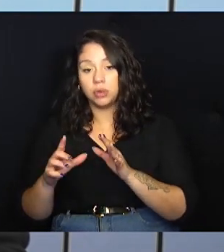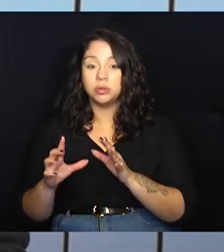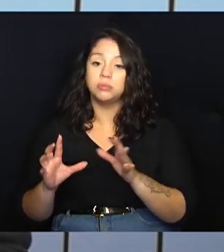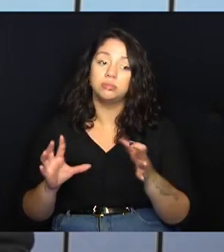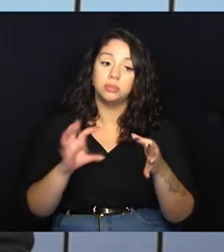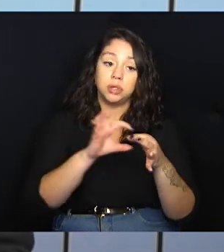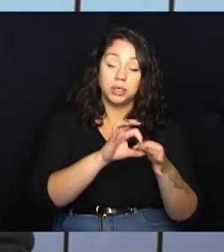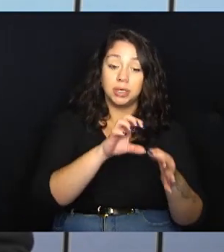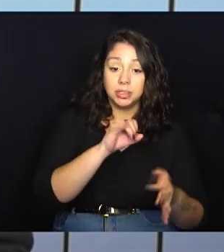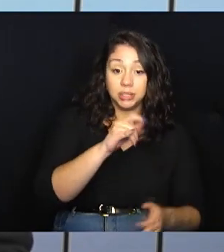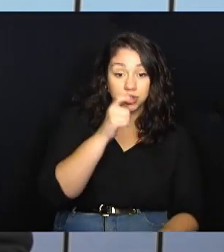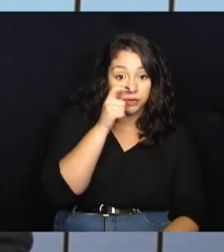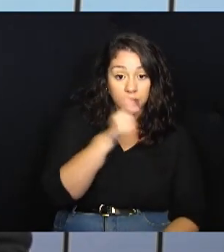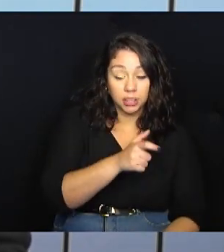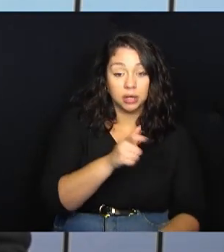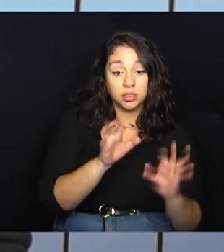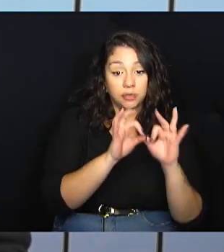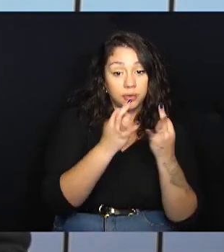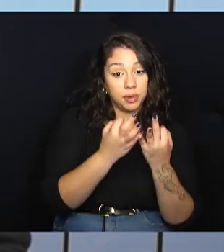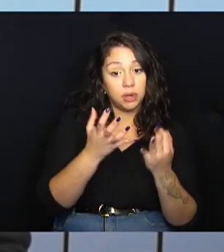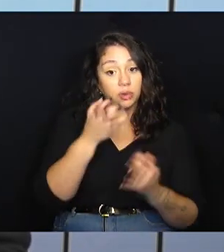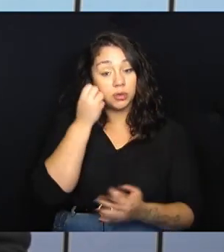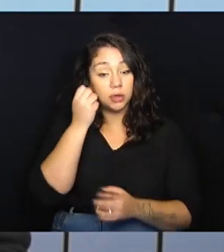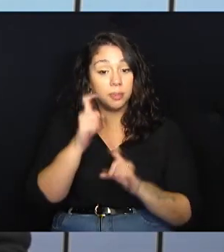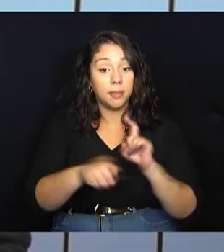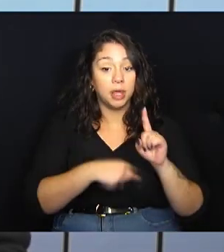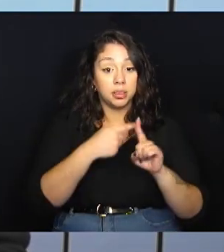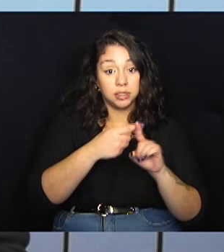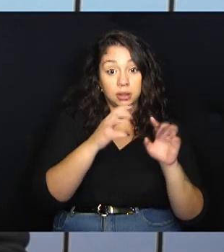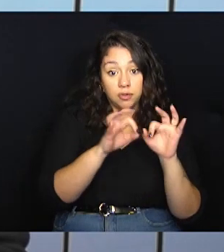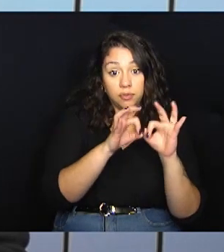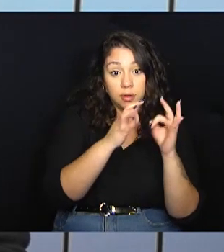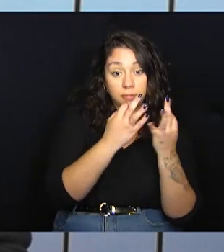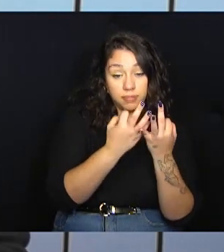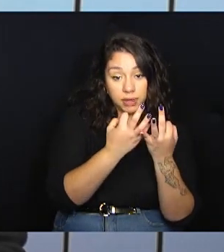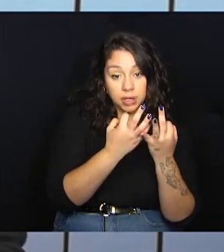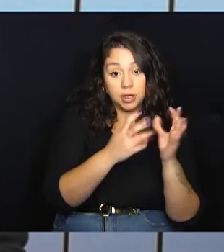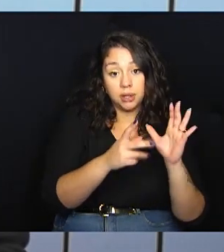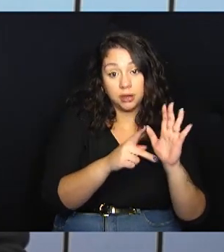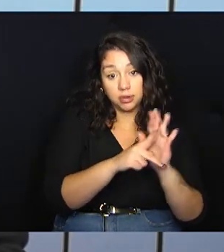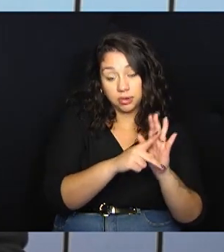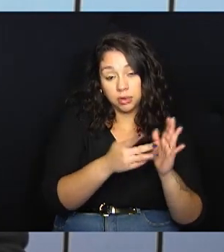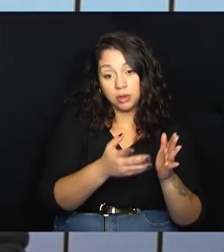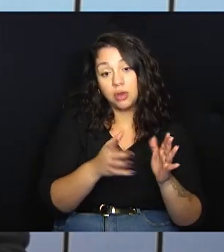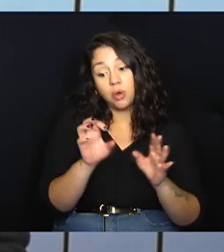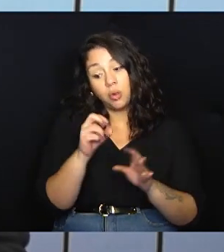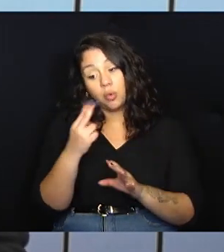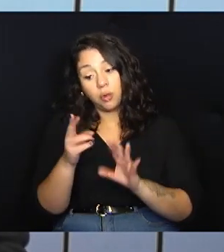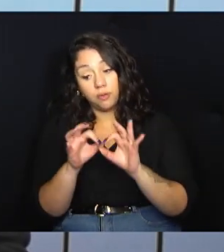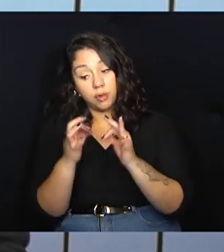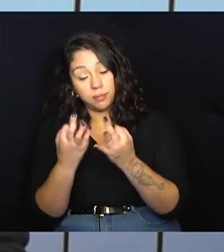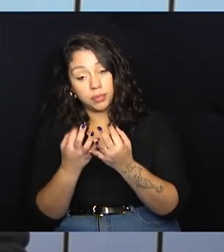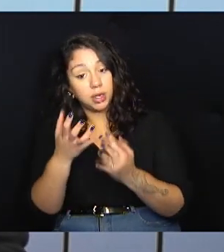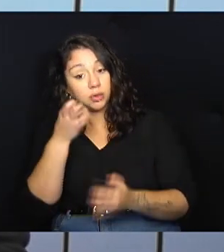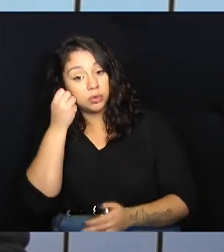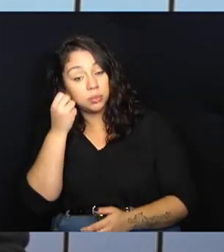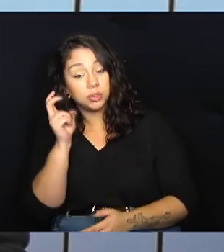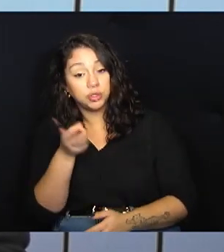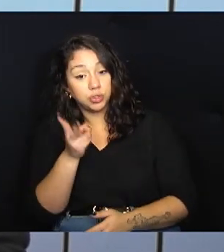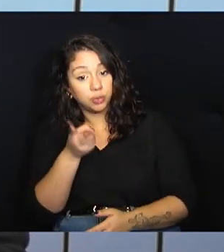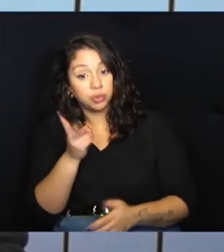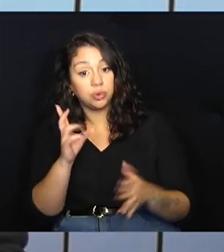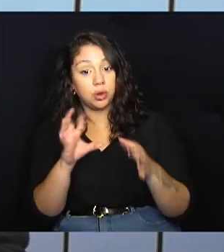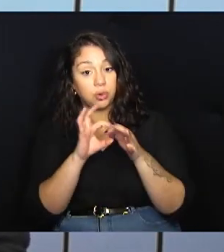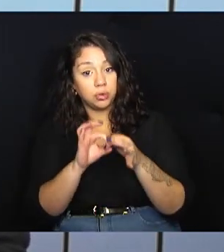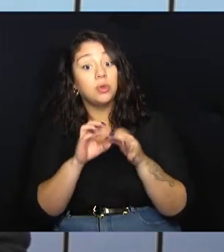interesse tanto da família acolhedora quanto da família de origem ou porventura a família adotiva em manter em contato,